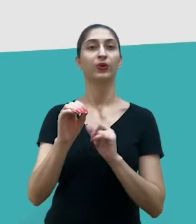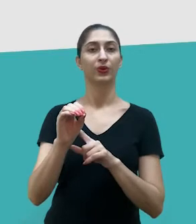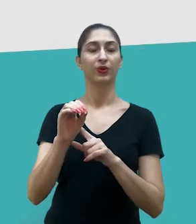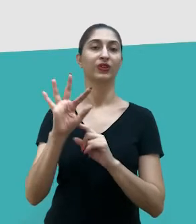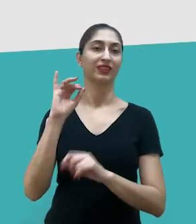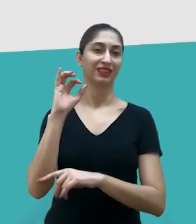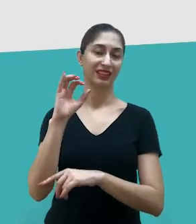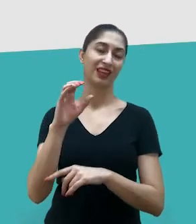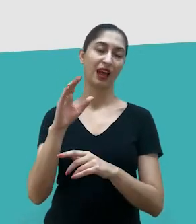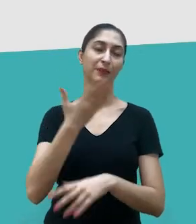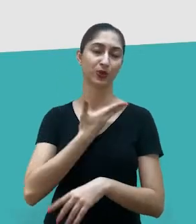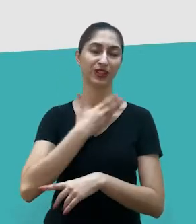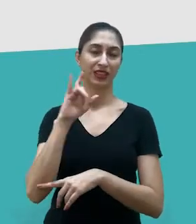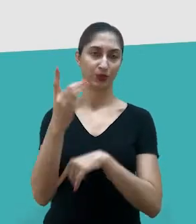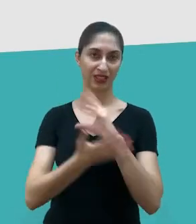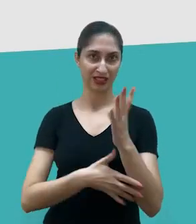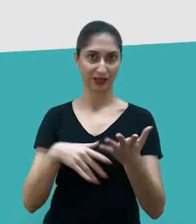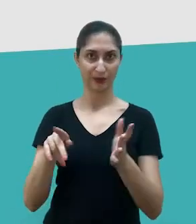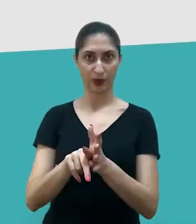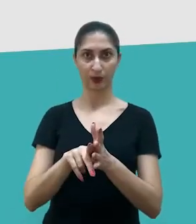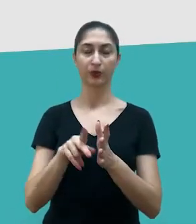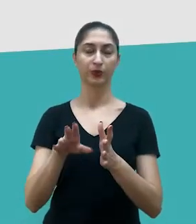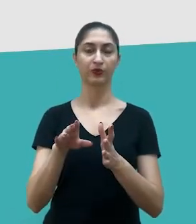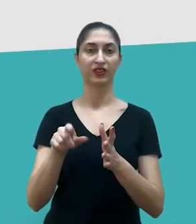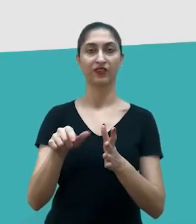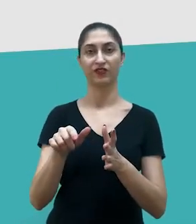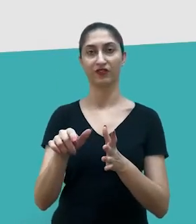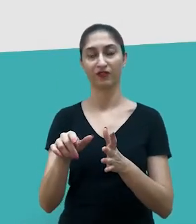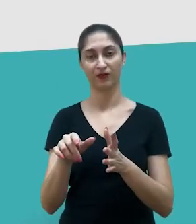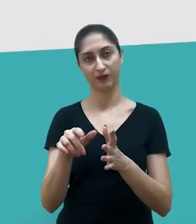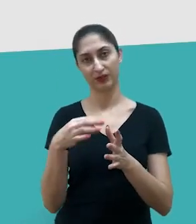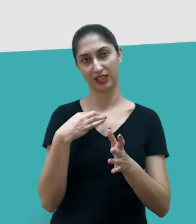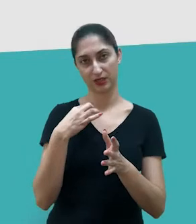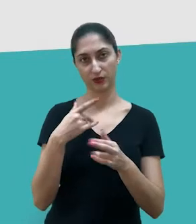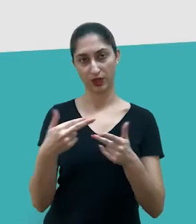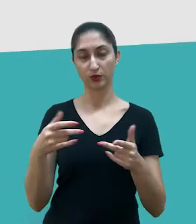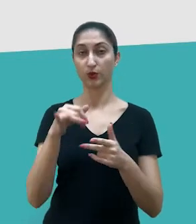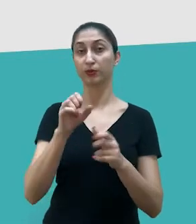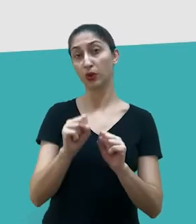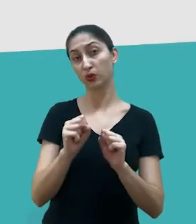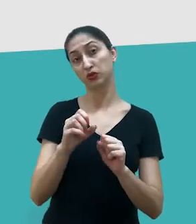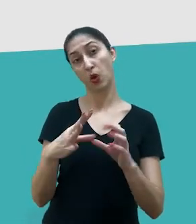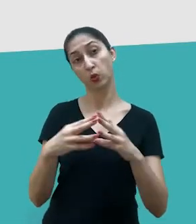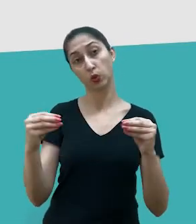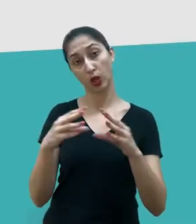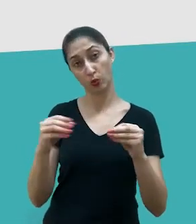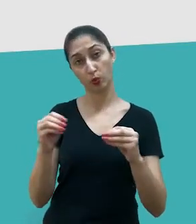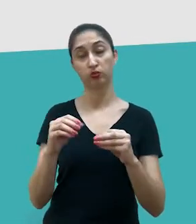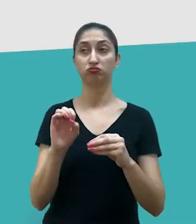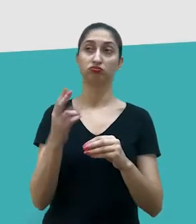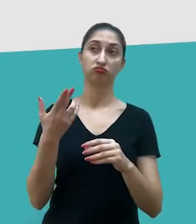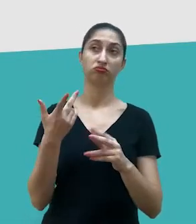da natureza. E usar mais tecidos naturais, como o algodão ou de origem